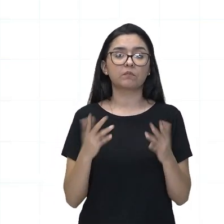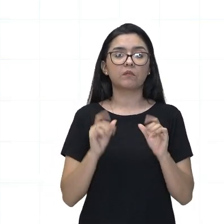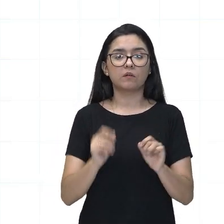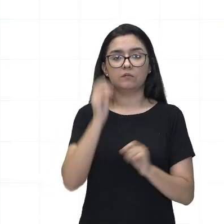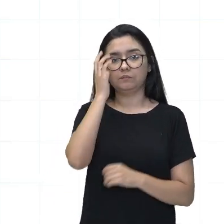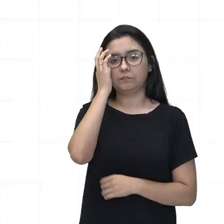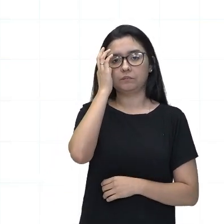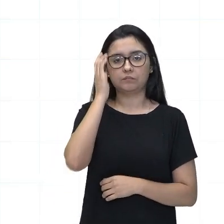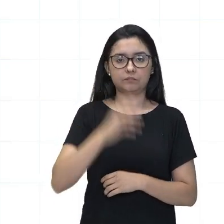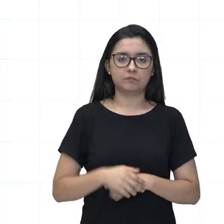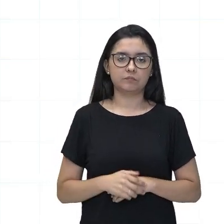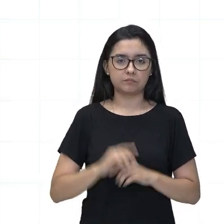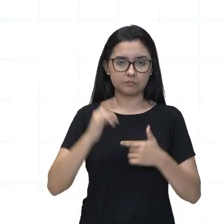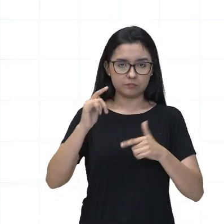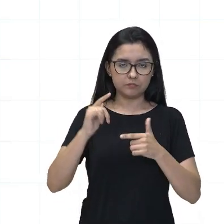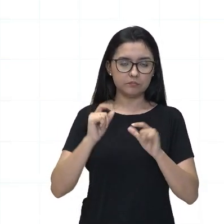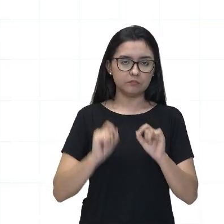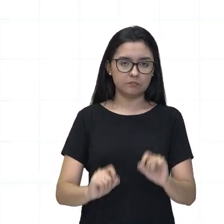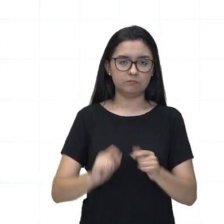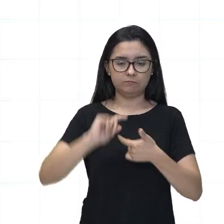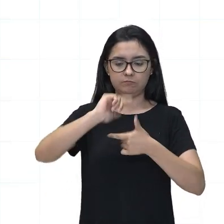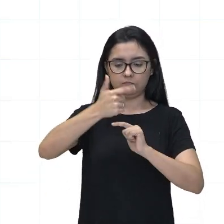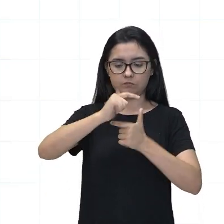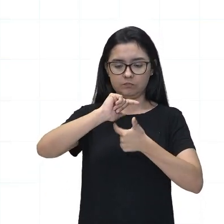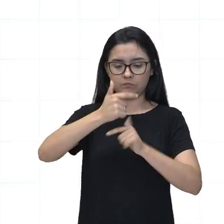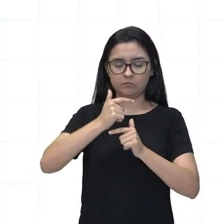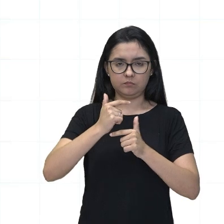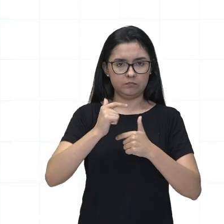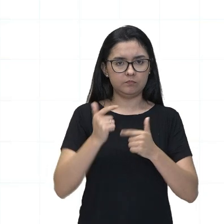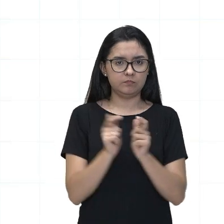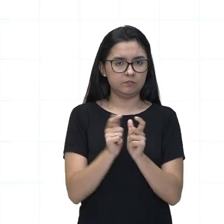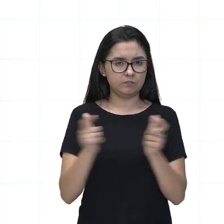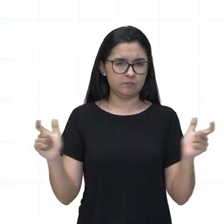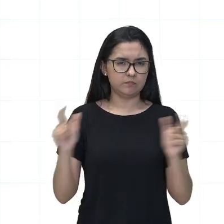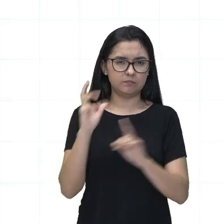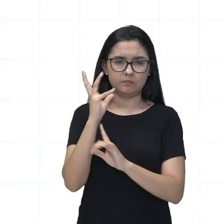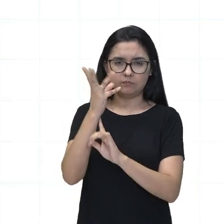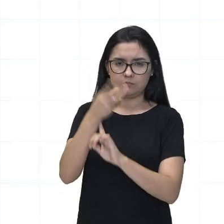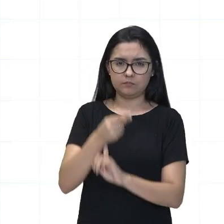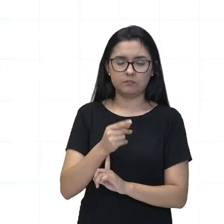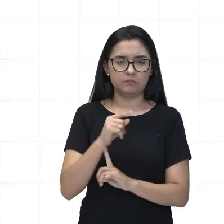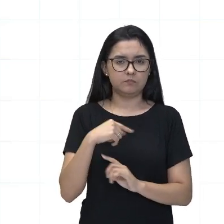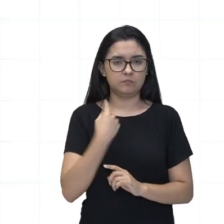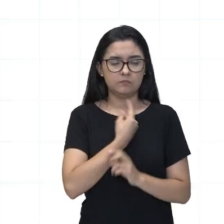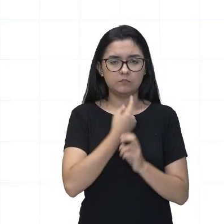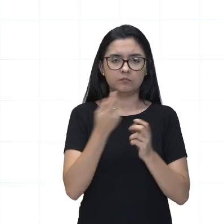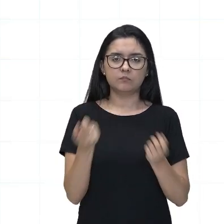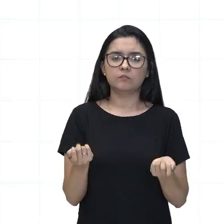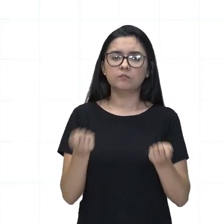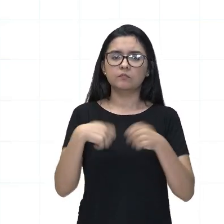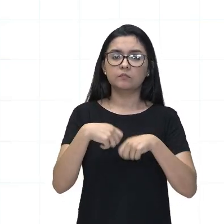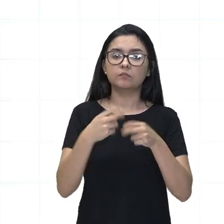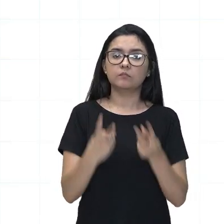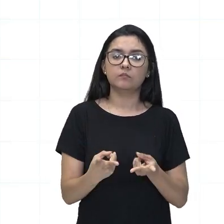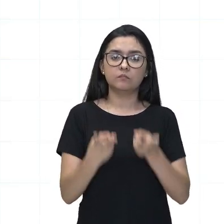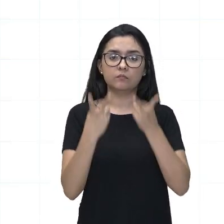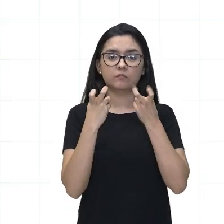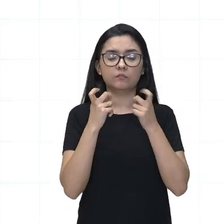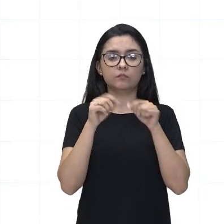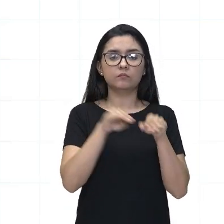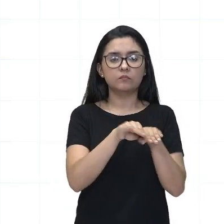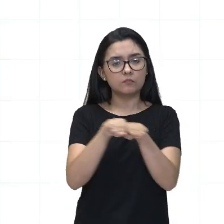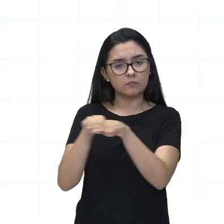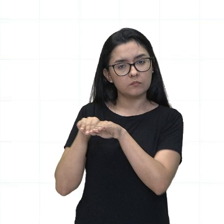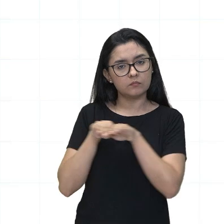as formas geométricas, em muitas obras de arte também é possível identificar alguns padrões e estilos